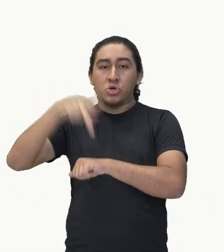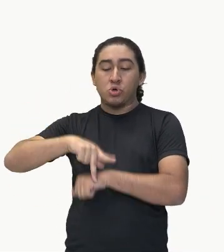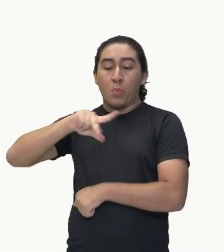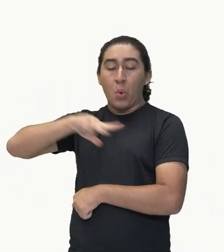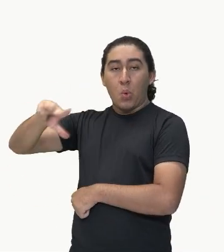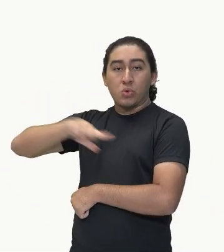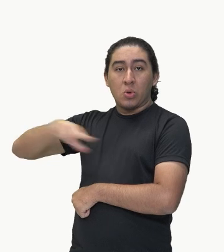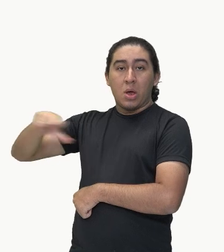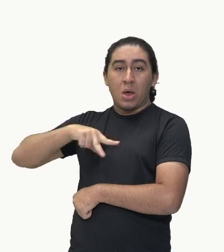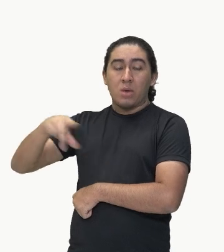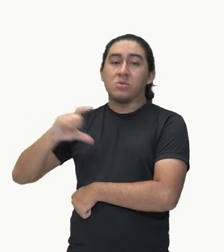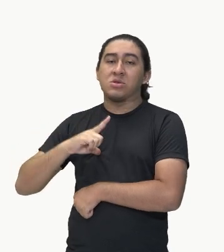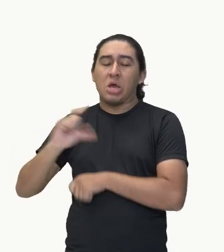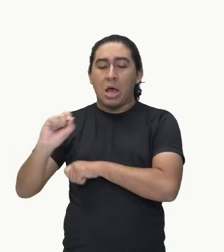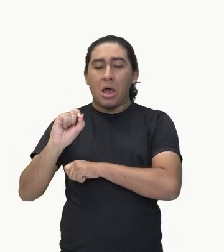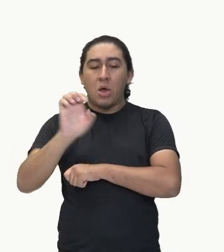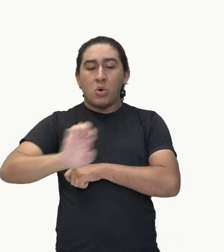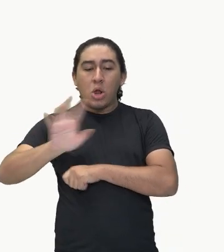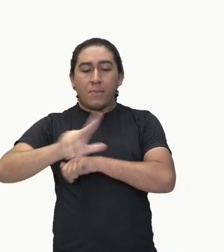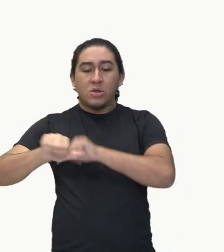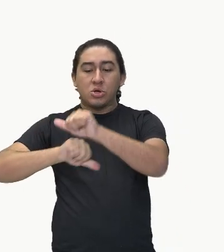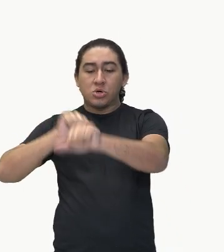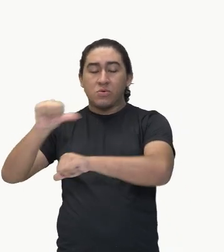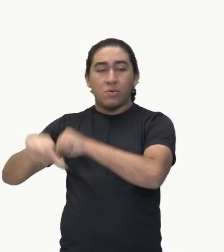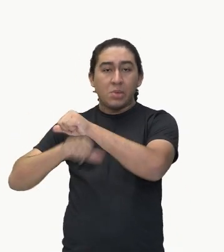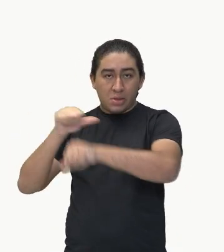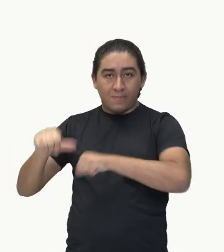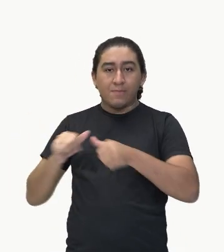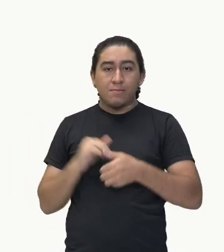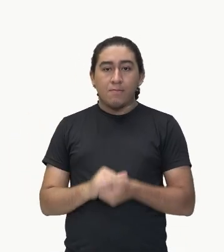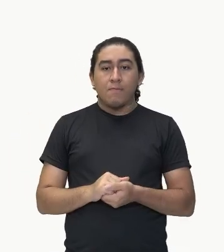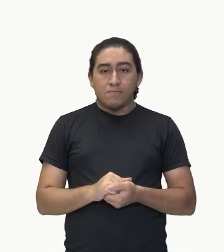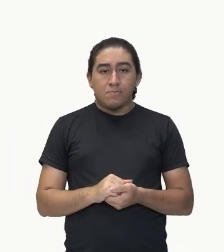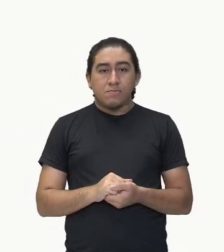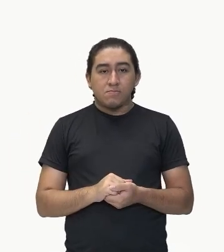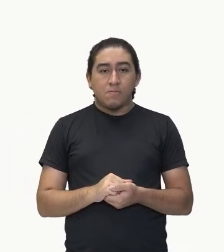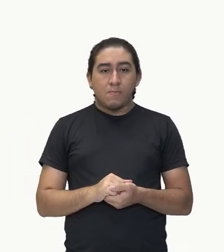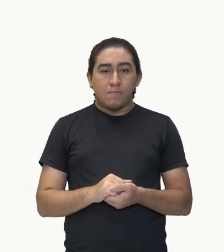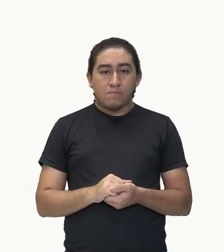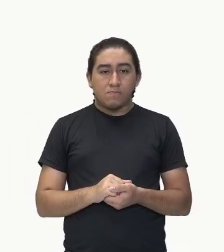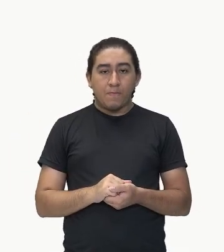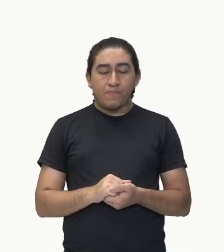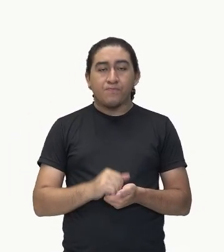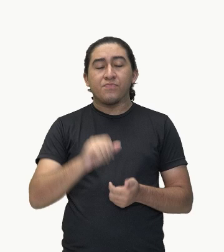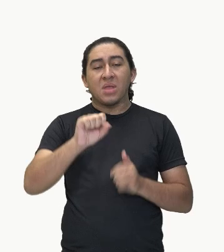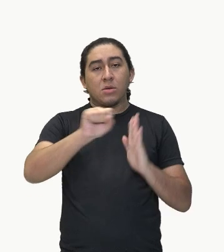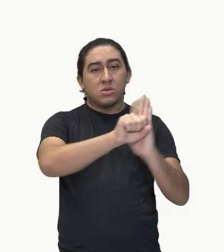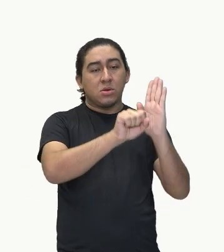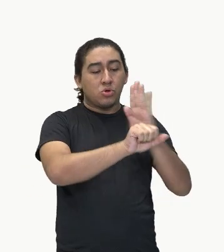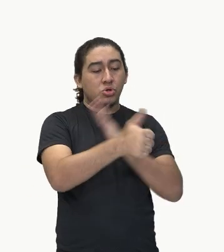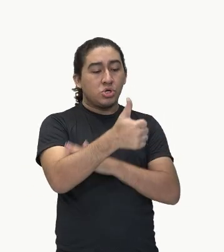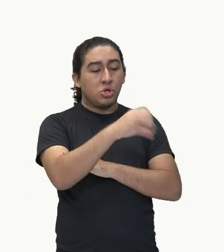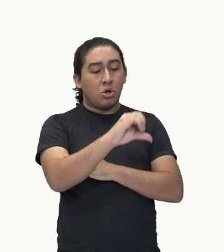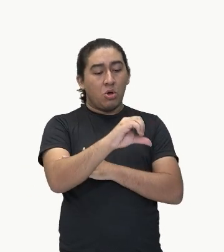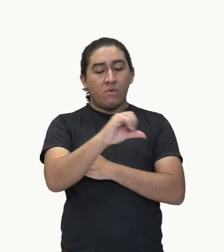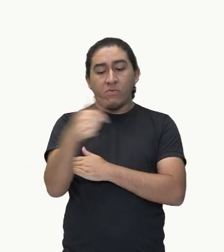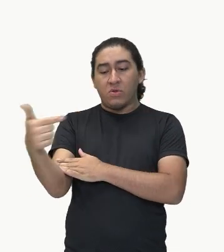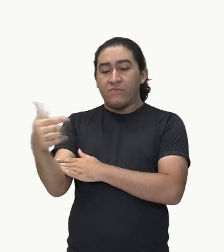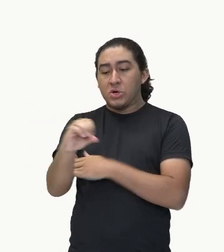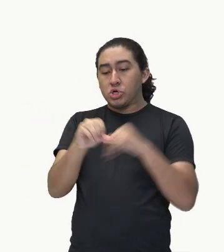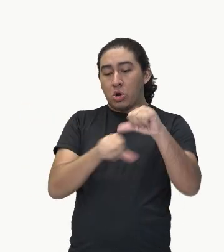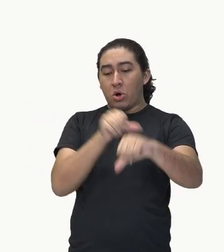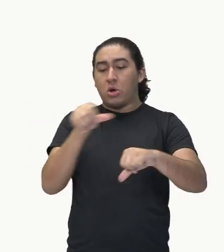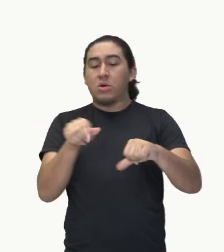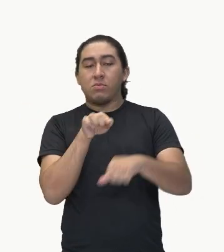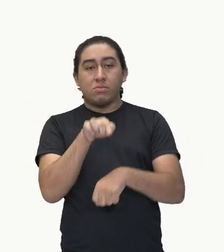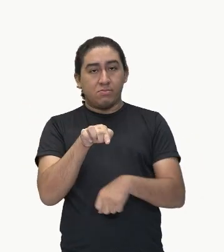em transformação ali na virada do século XIX para o século XX. Então, a